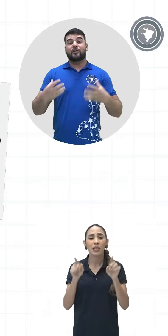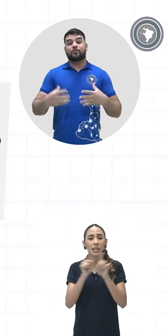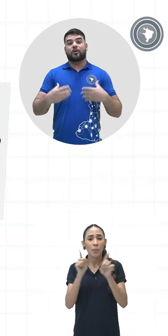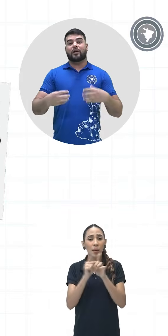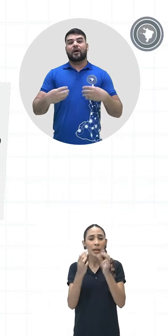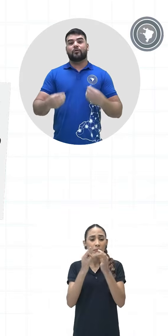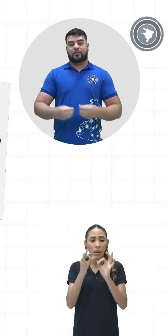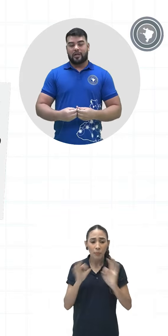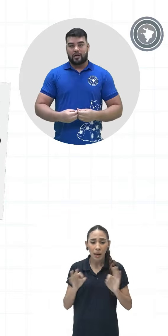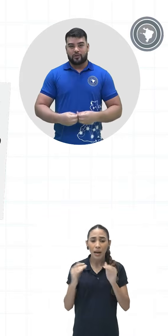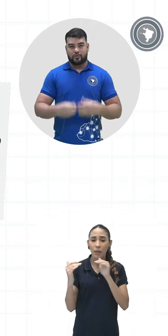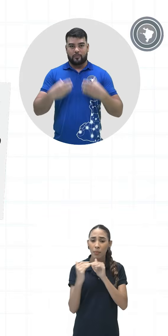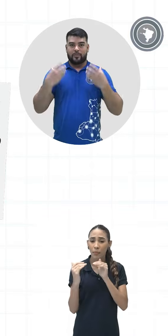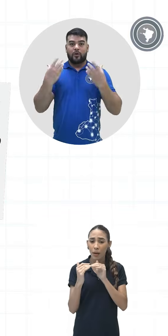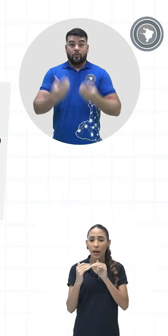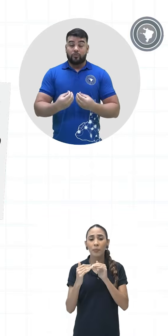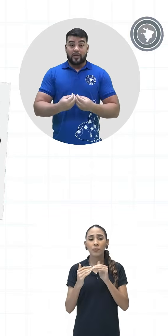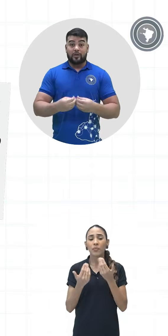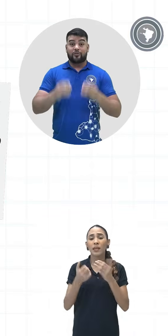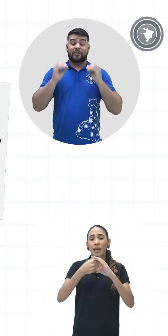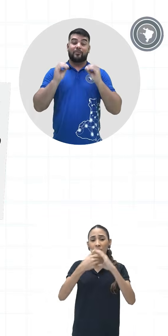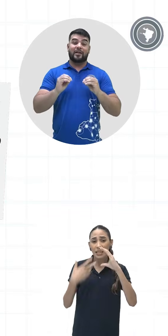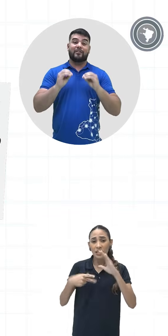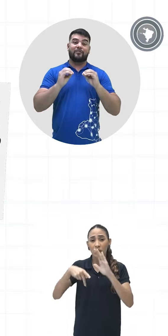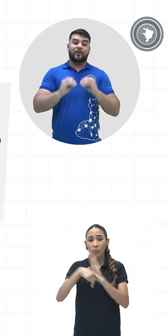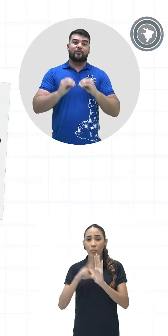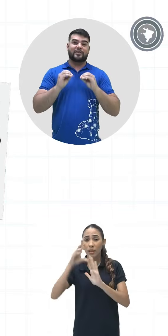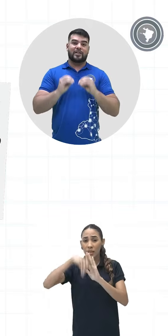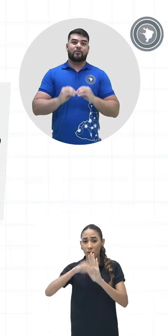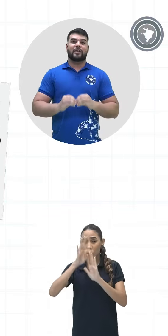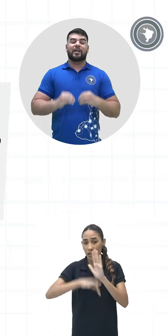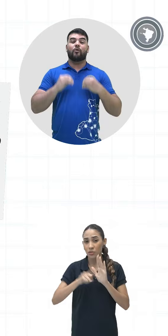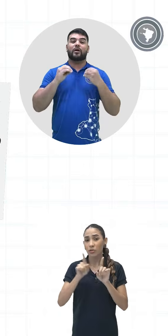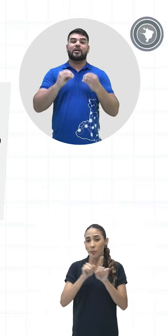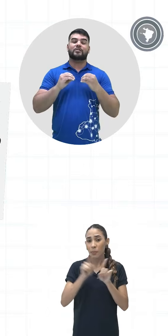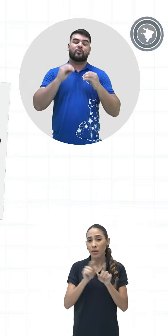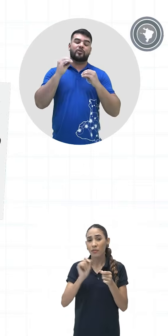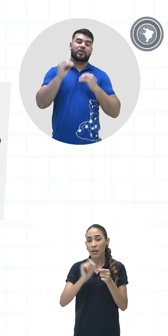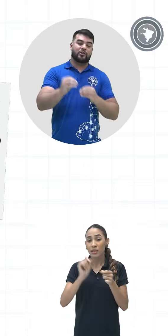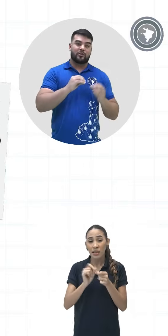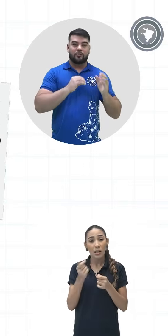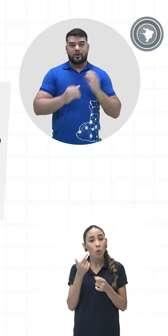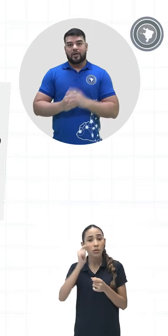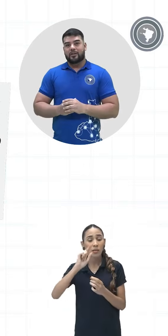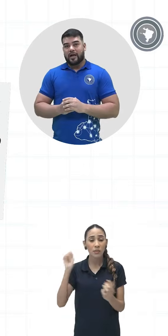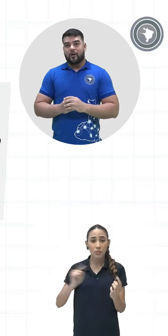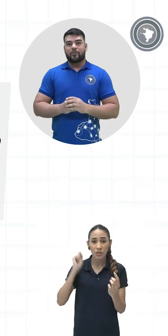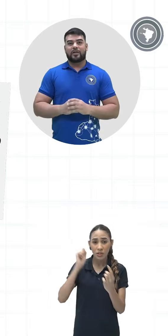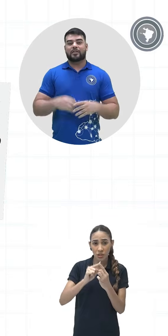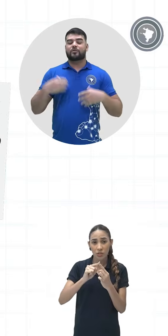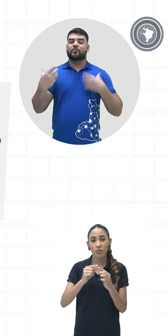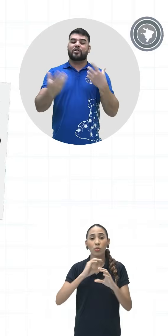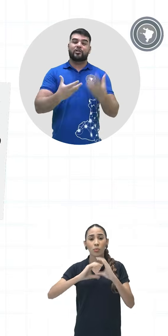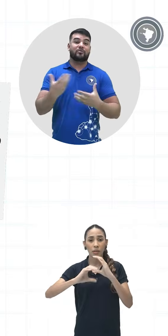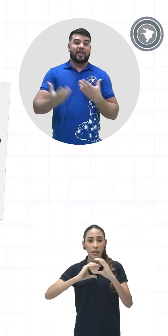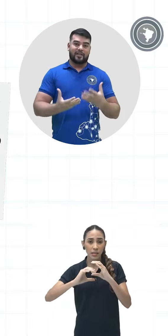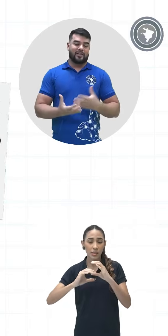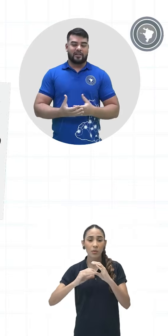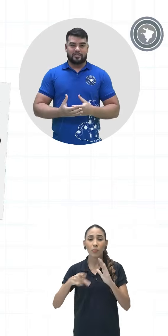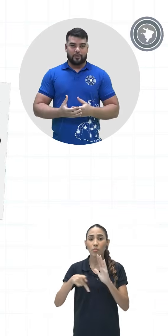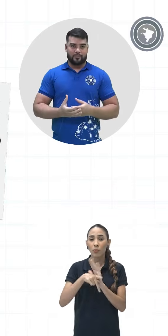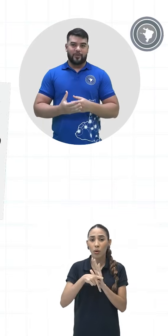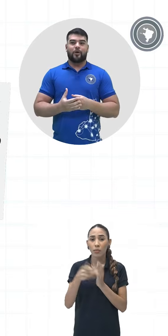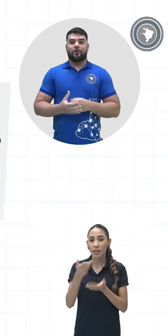que vão tornar o texto um texto e também que vão fazer com que ele alcance o objetivo da comunicação, o objetivo